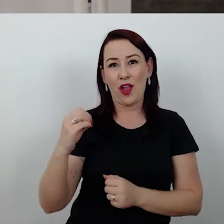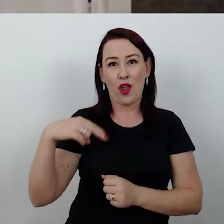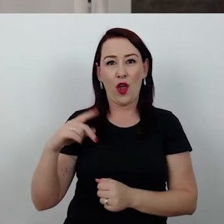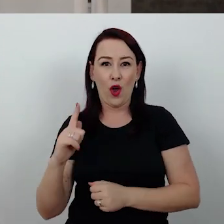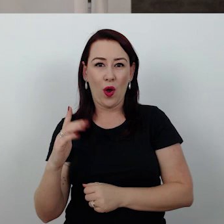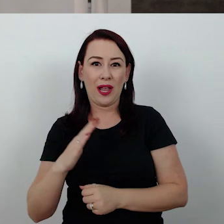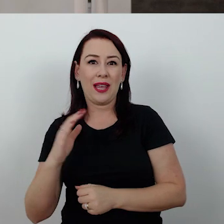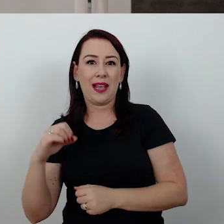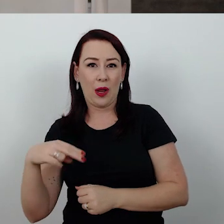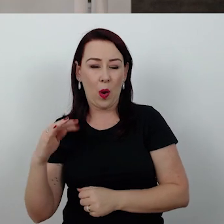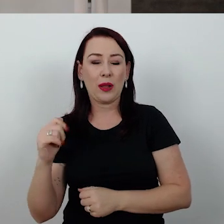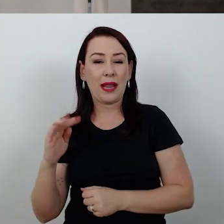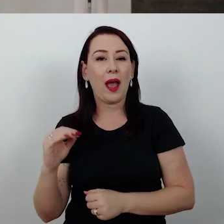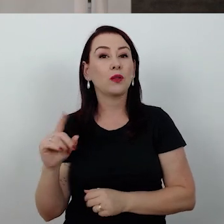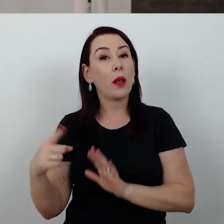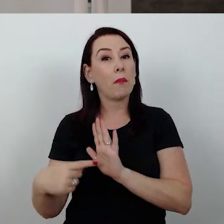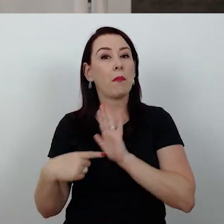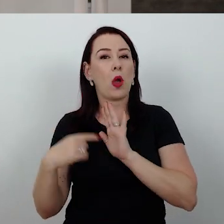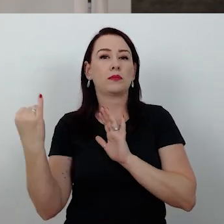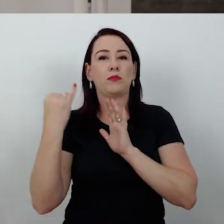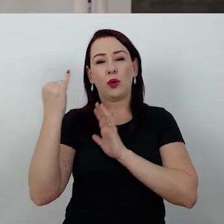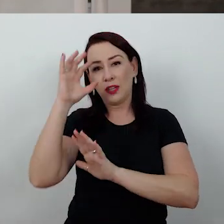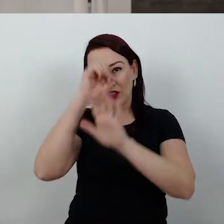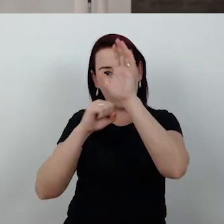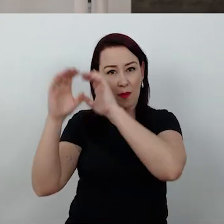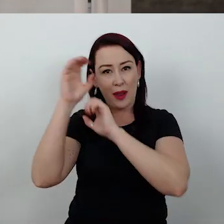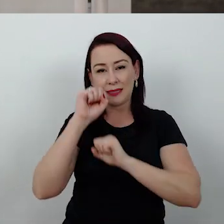Contato e tantas outras ações vem reforçar para a gente a